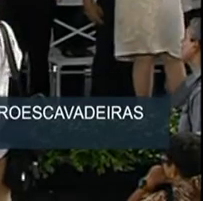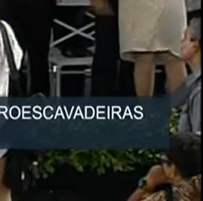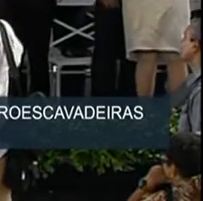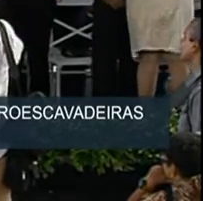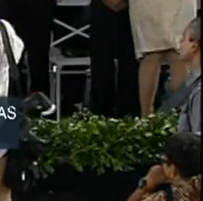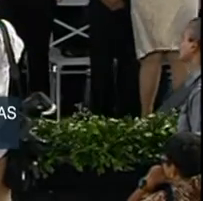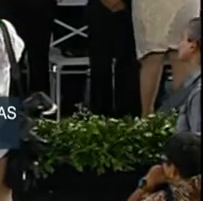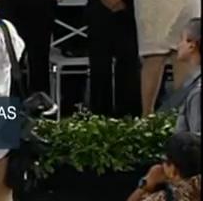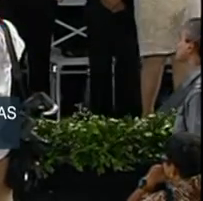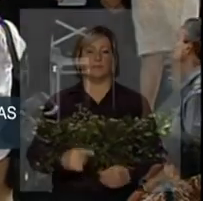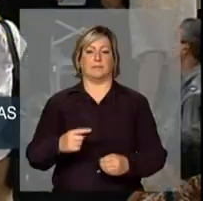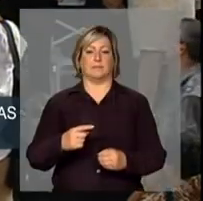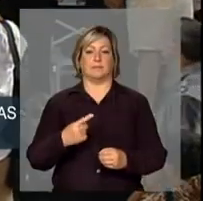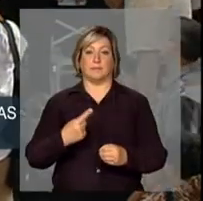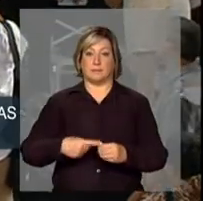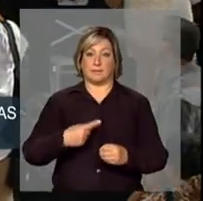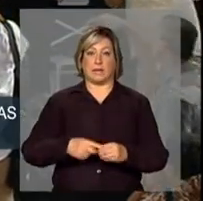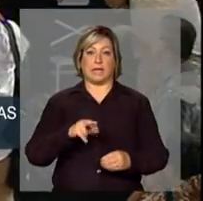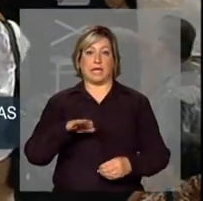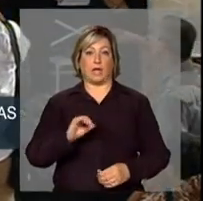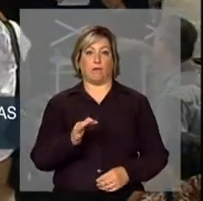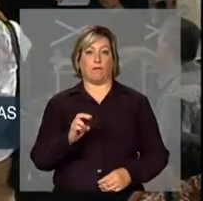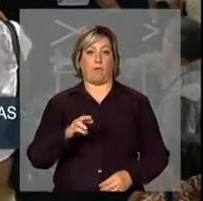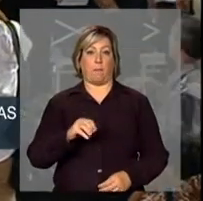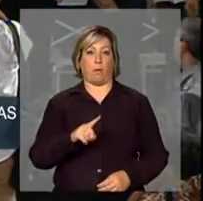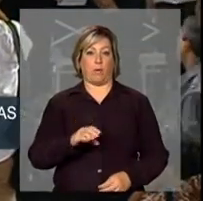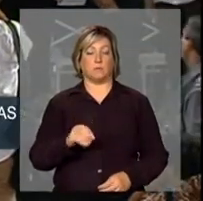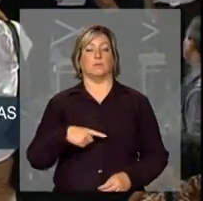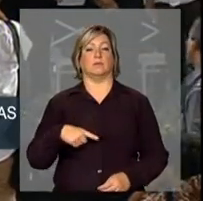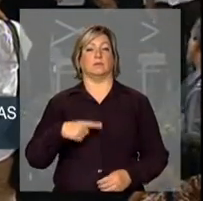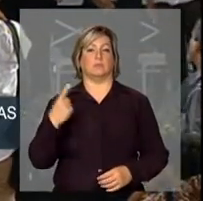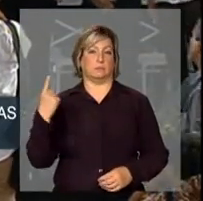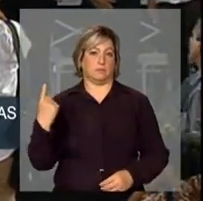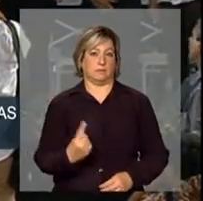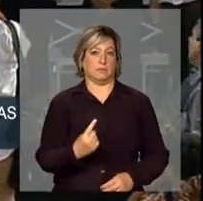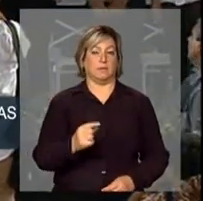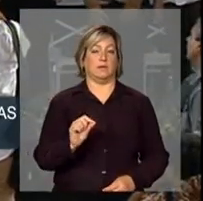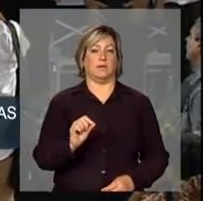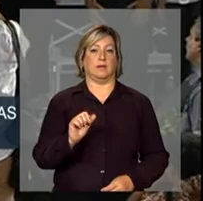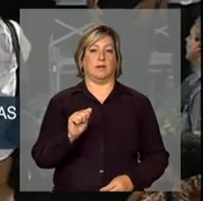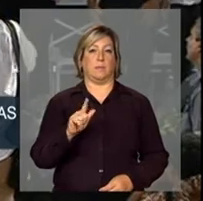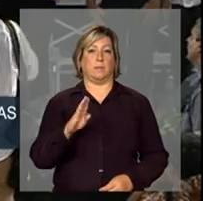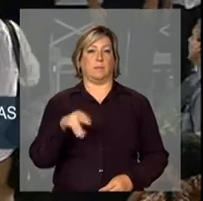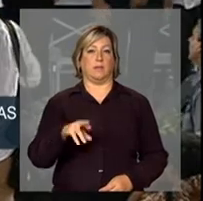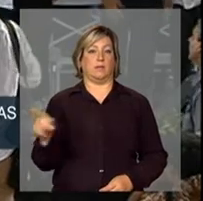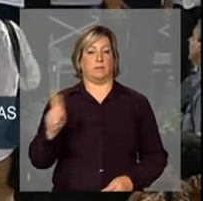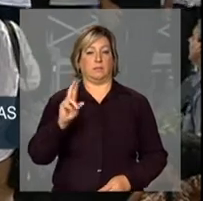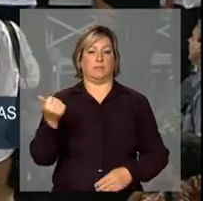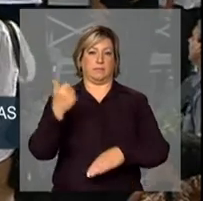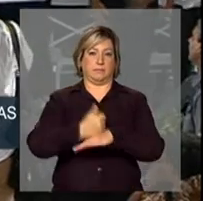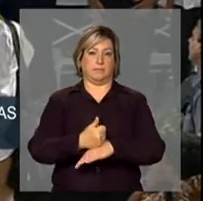De Rio Formoso, representado por Albino Henrique.